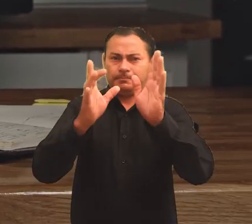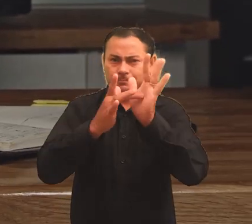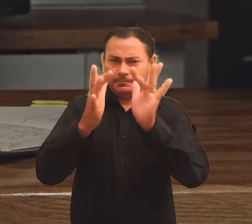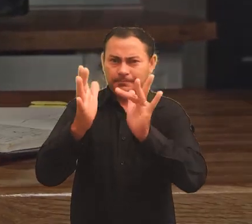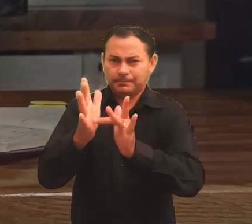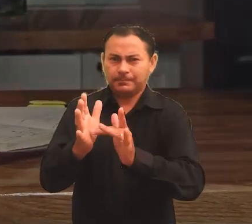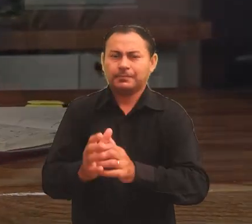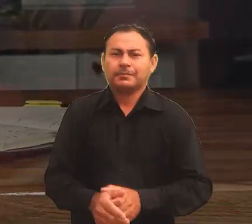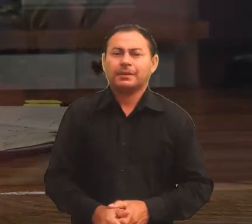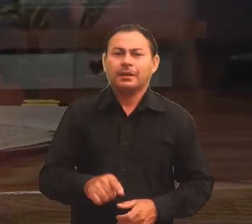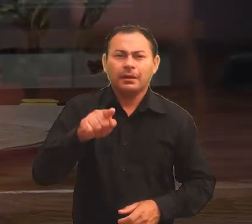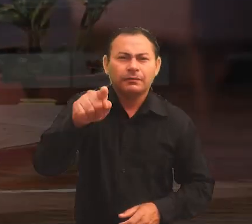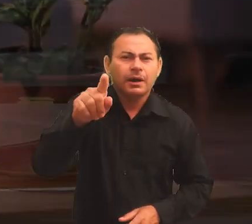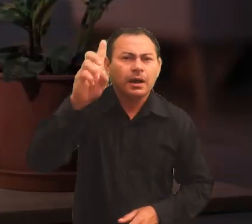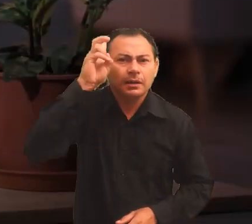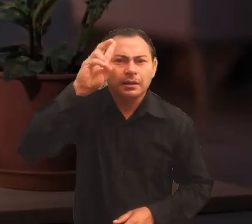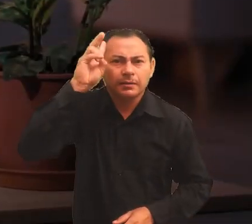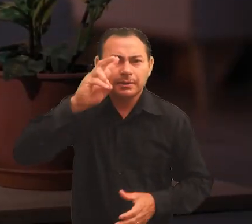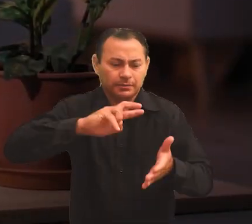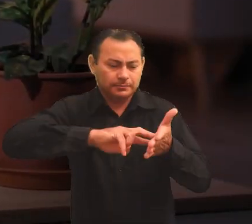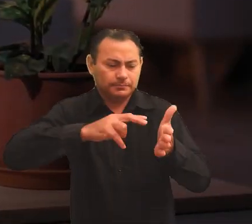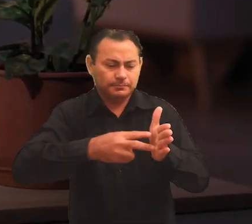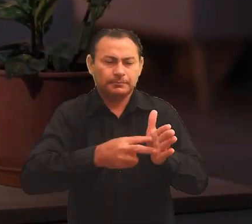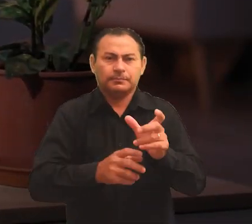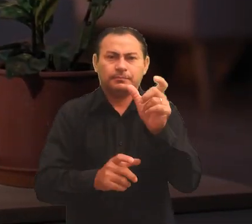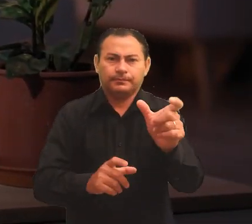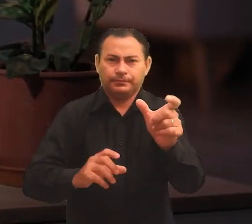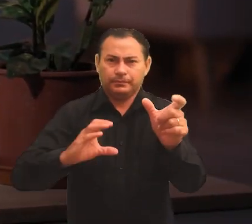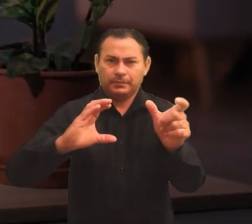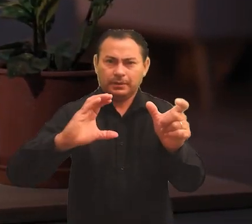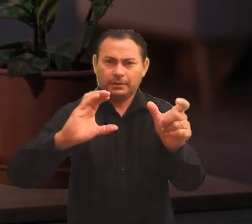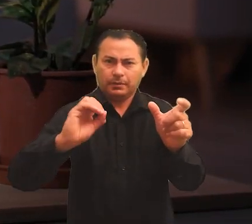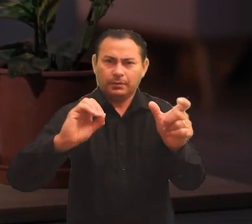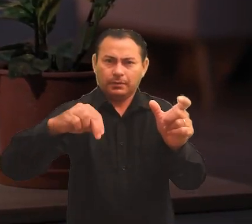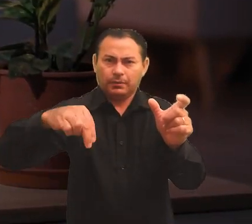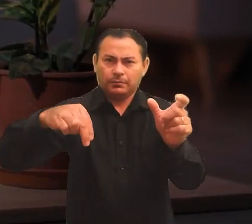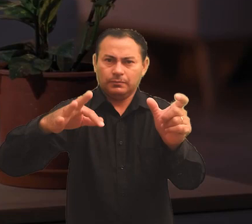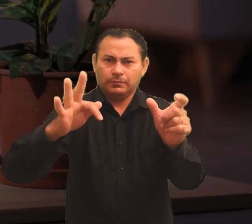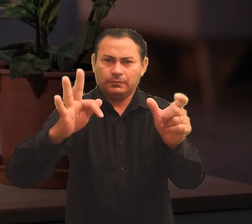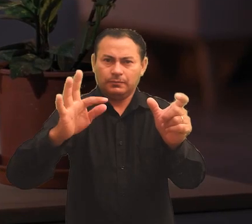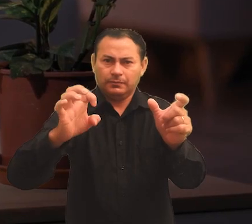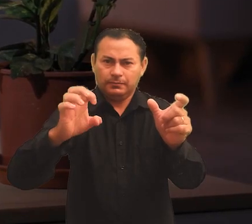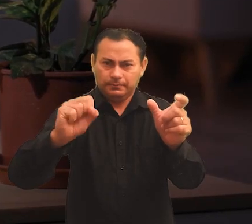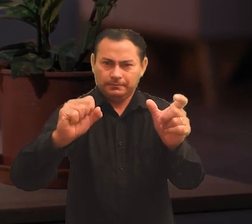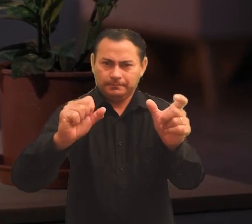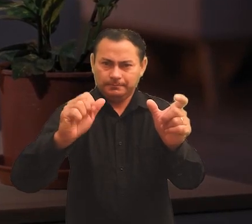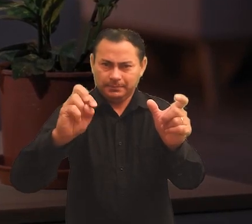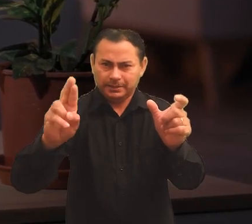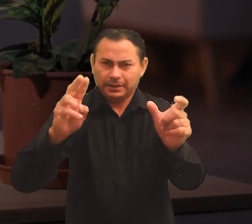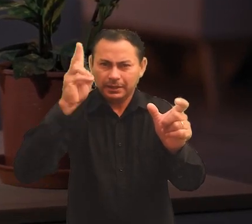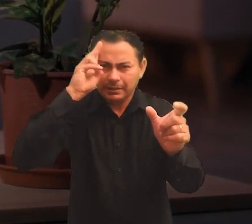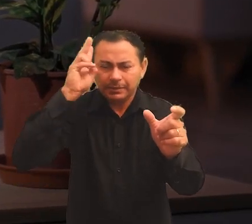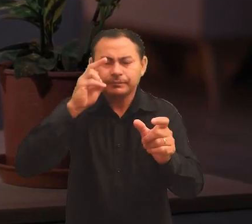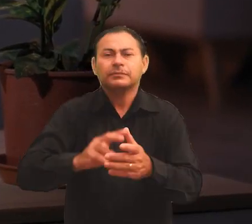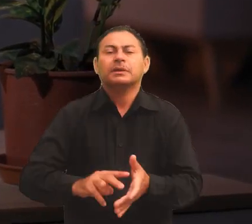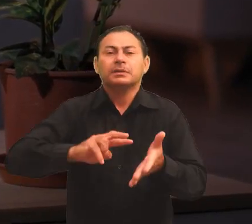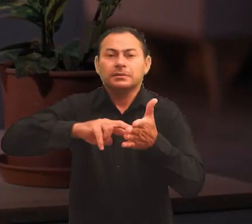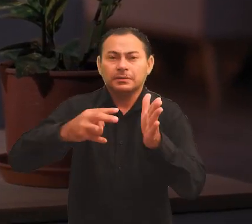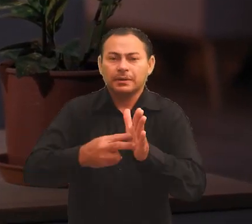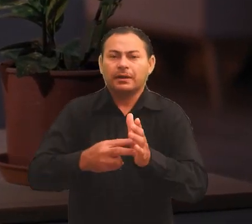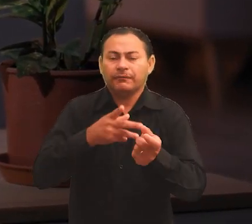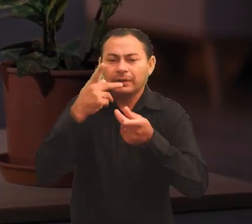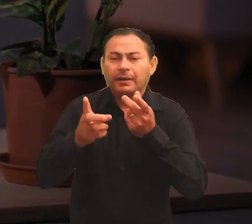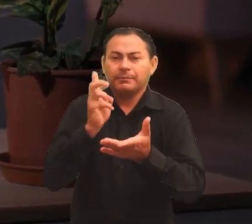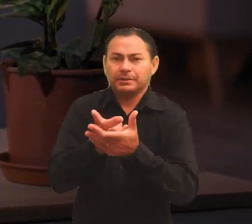de Jesus Cristo. Você se lembra do significado da palavra confessar? Confessar